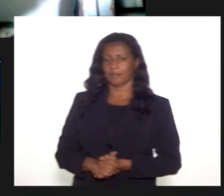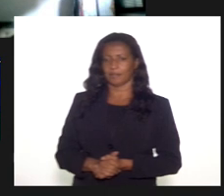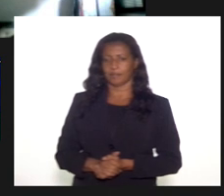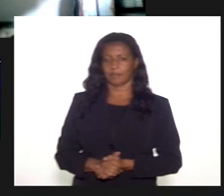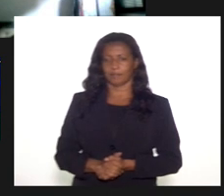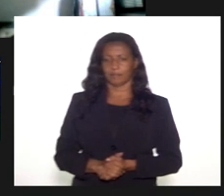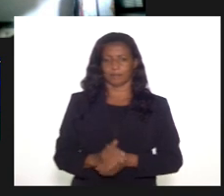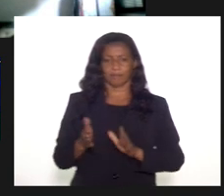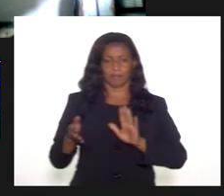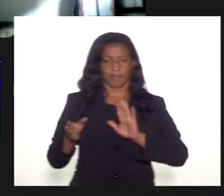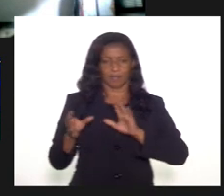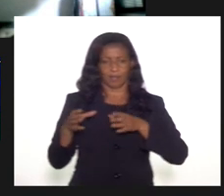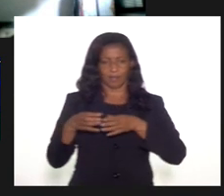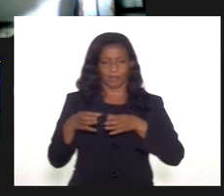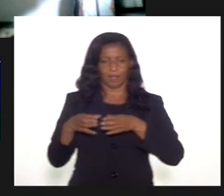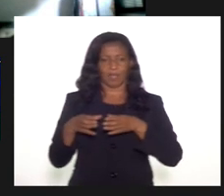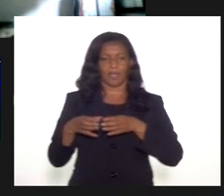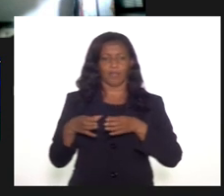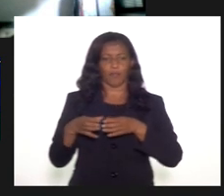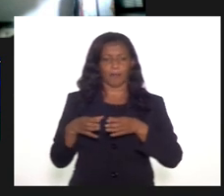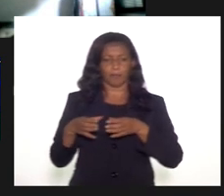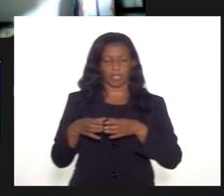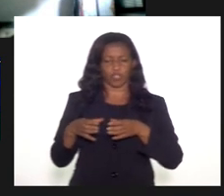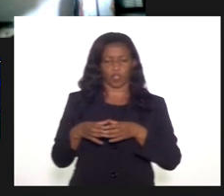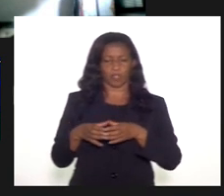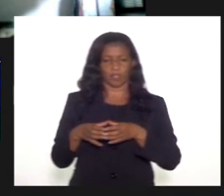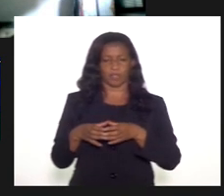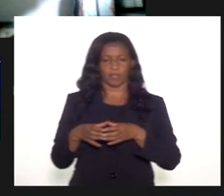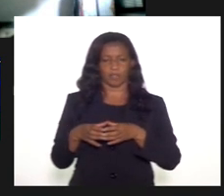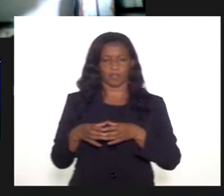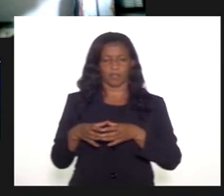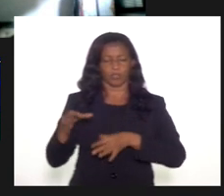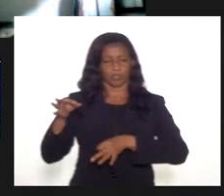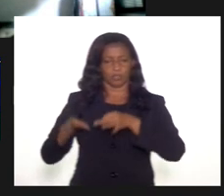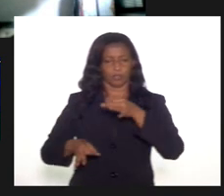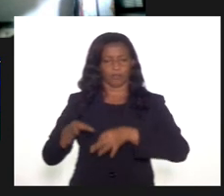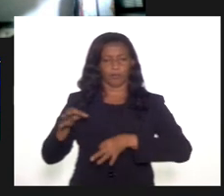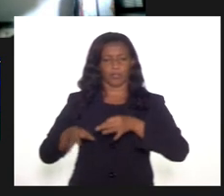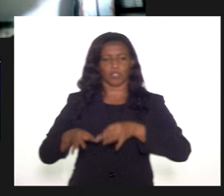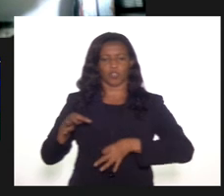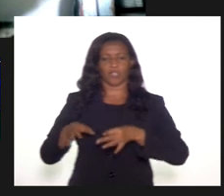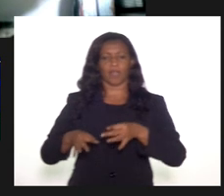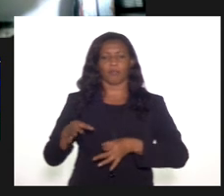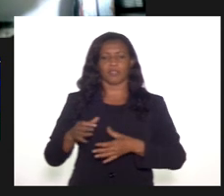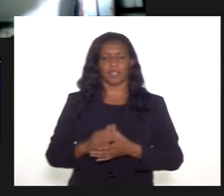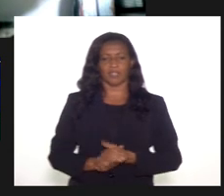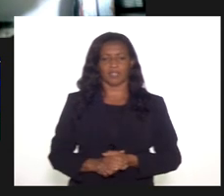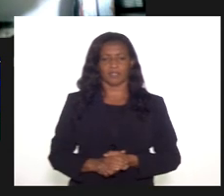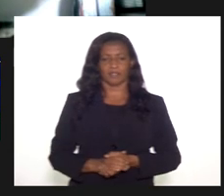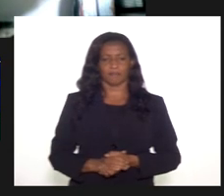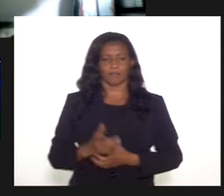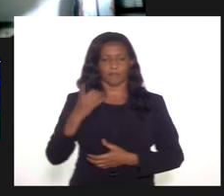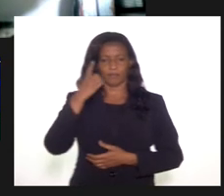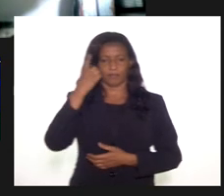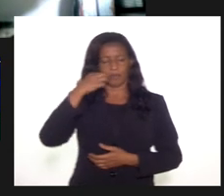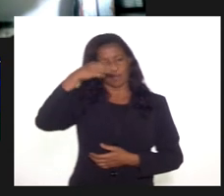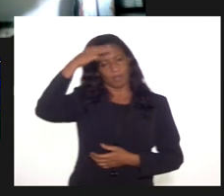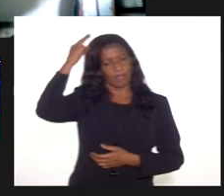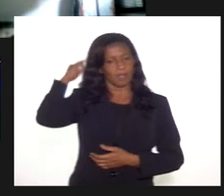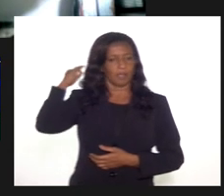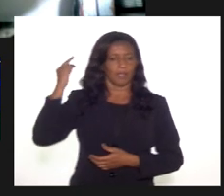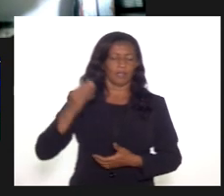Pela comissão de constituição e justiça, deputado Márcio